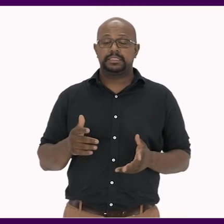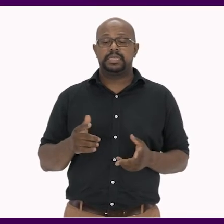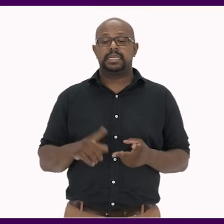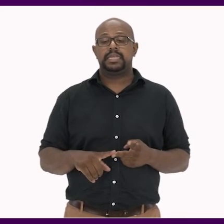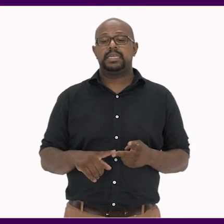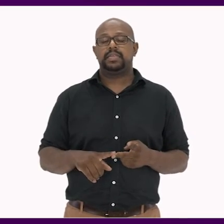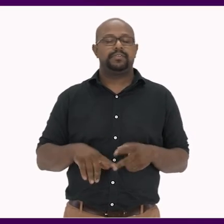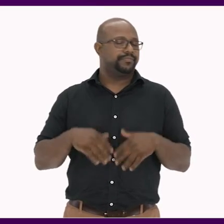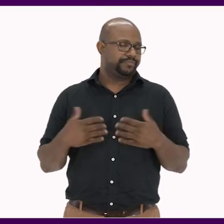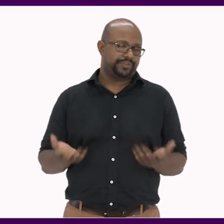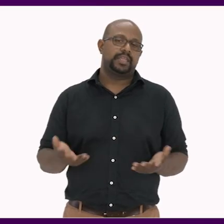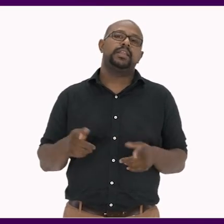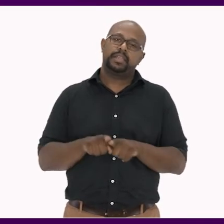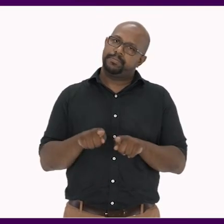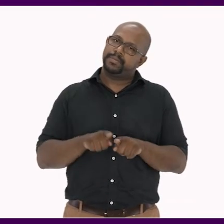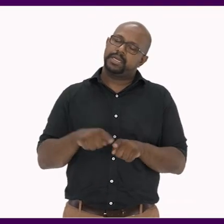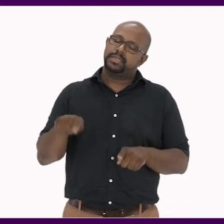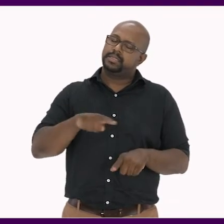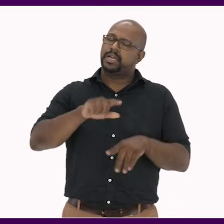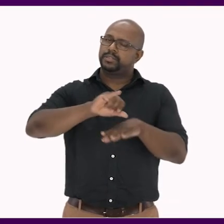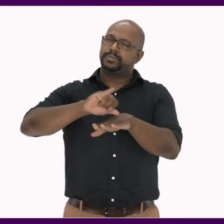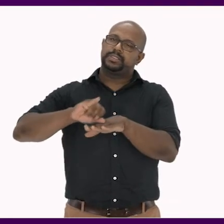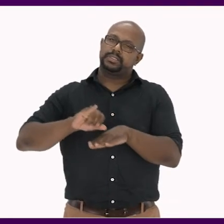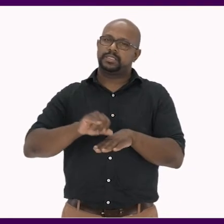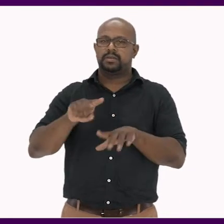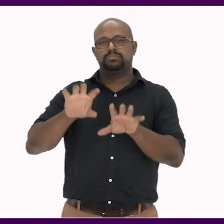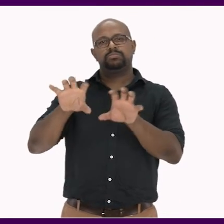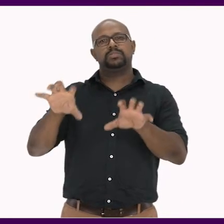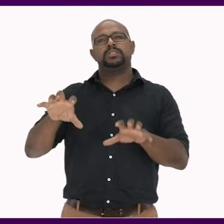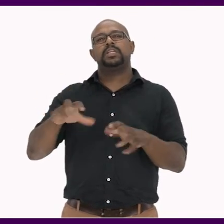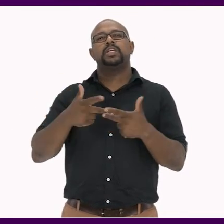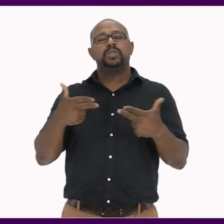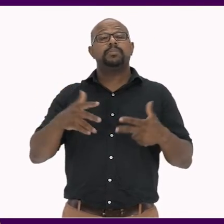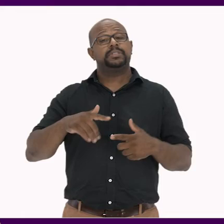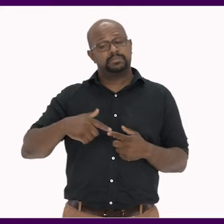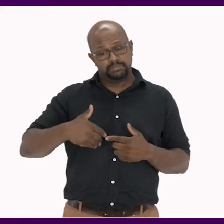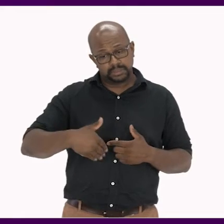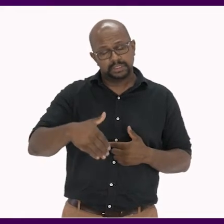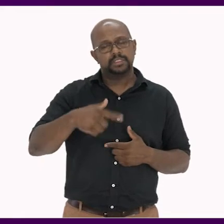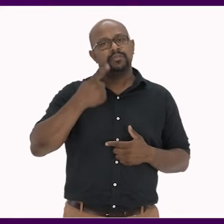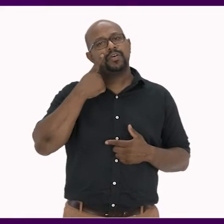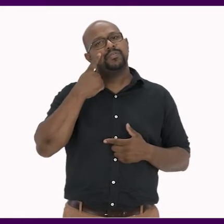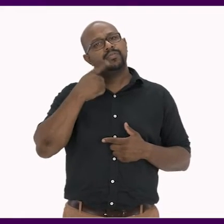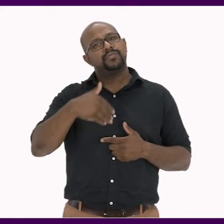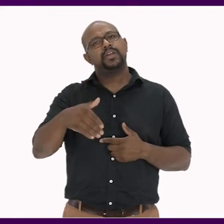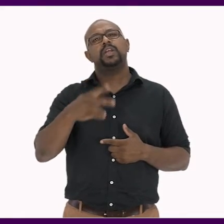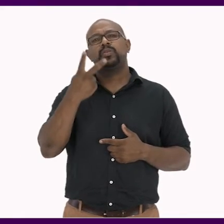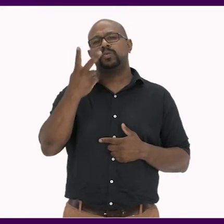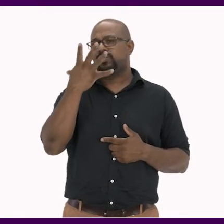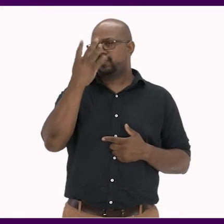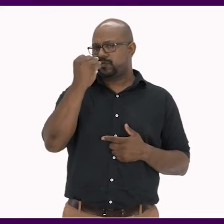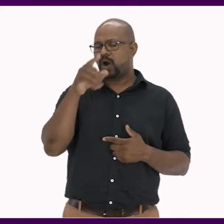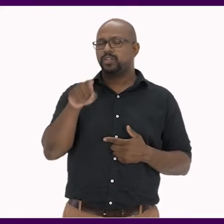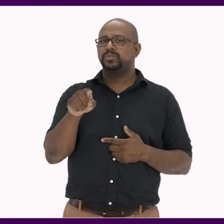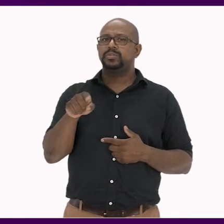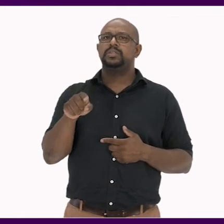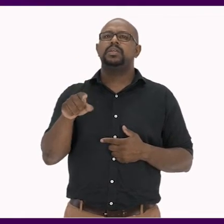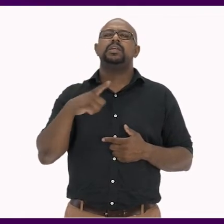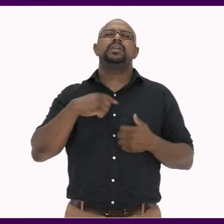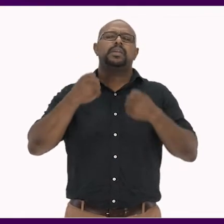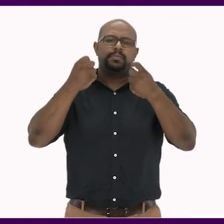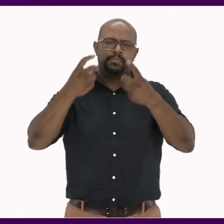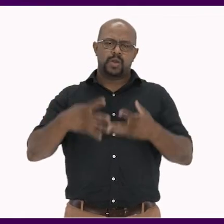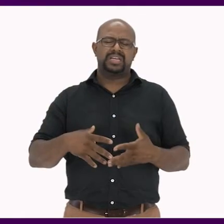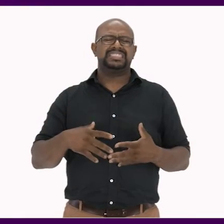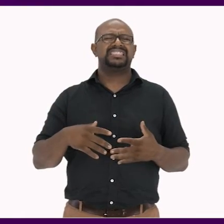acessibilidades, né? E, enfim, e também na disposição das obras. A seguir, vocês vão ver duas fotos